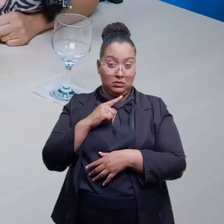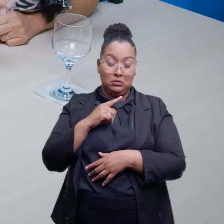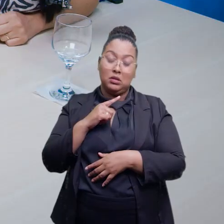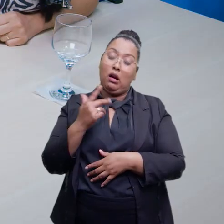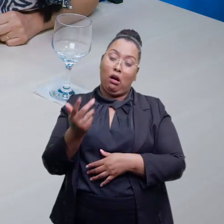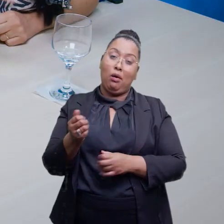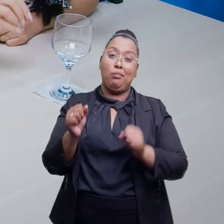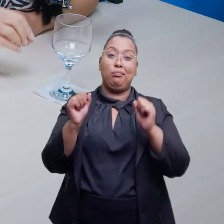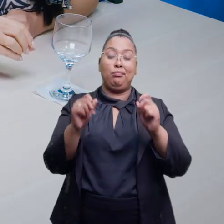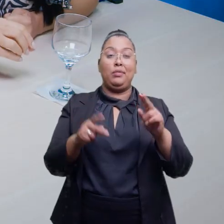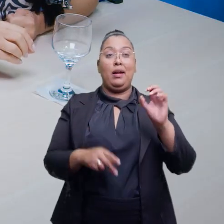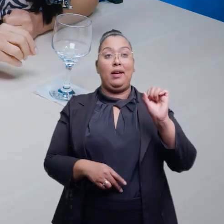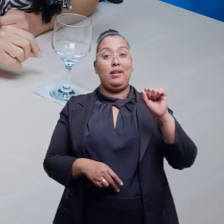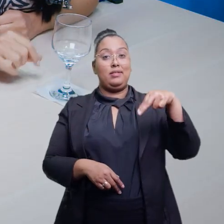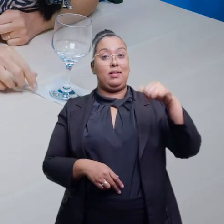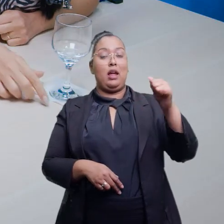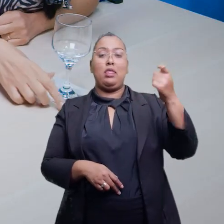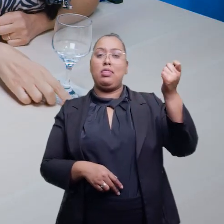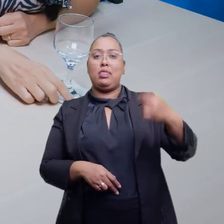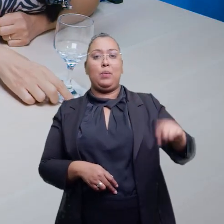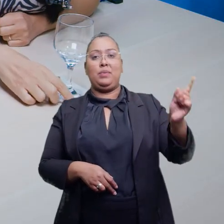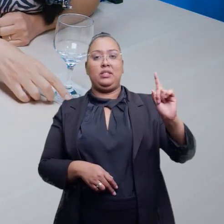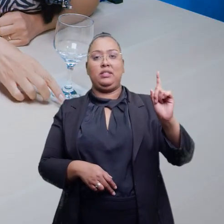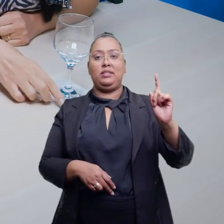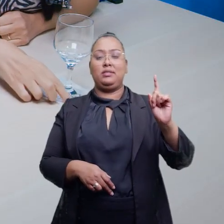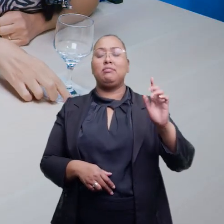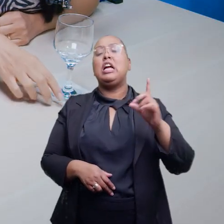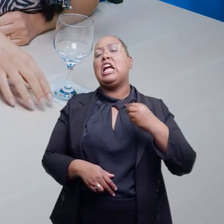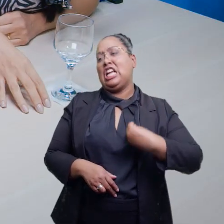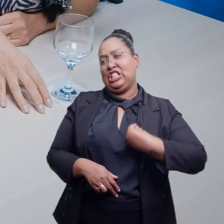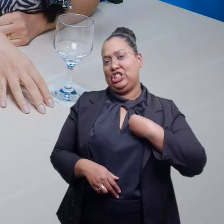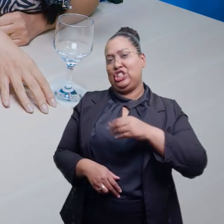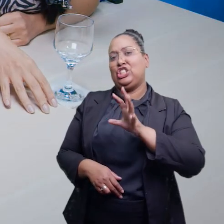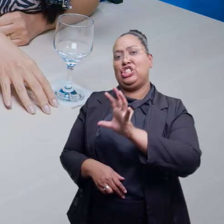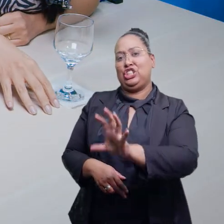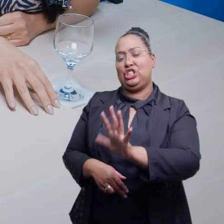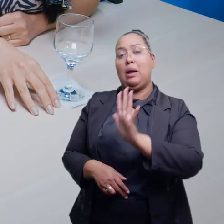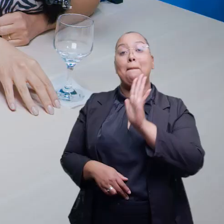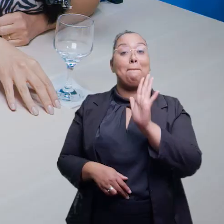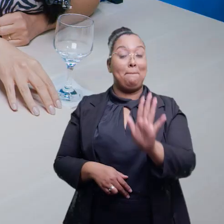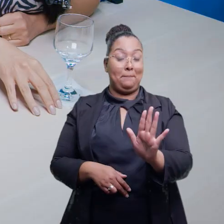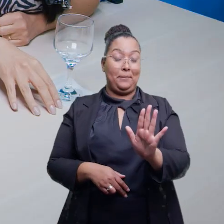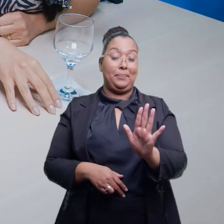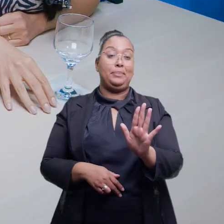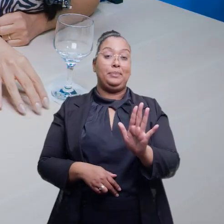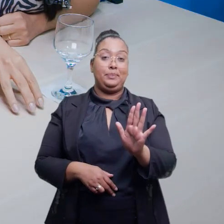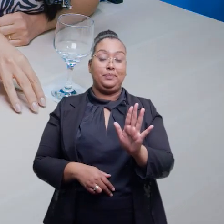seria uma exceção ao SNA, né? Então ainda existe, mas é